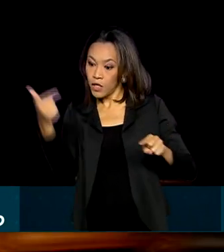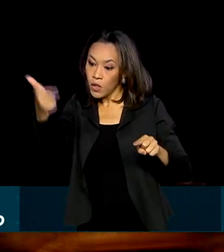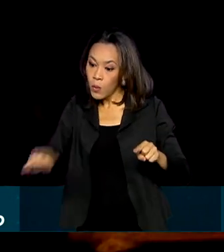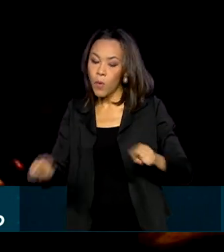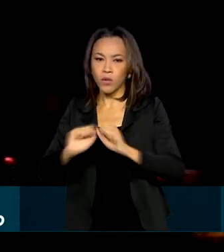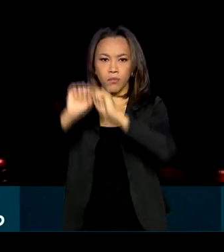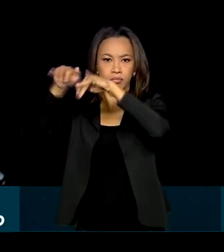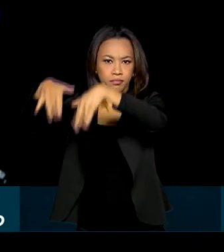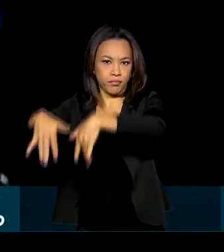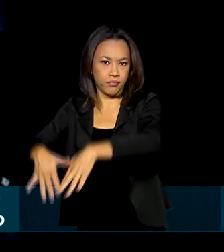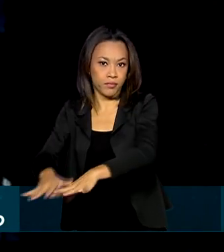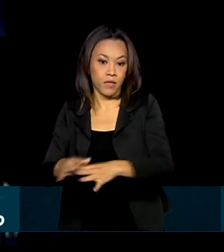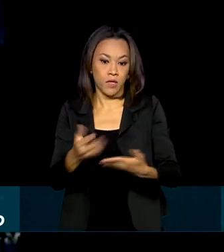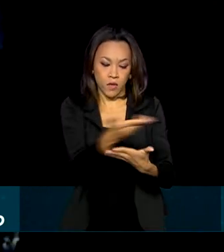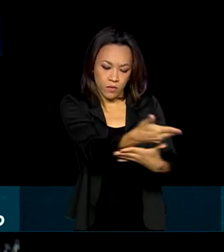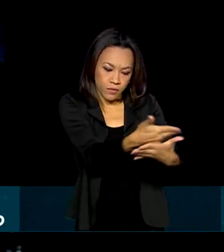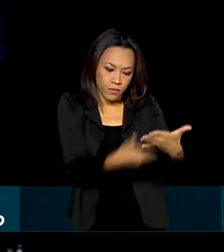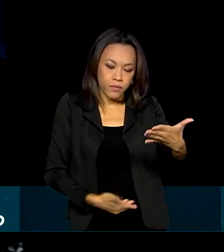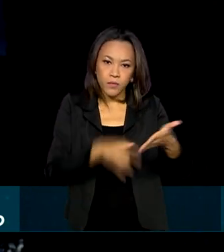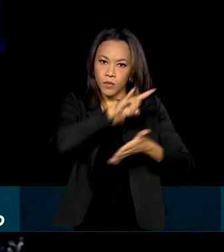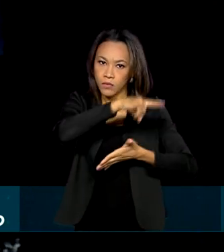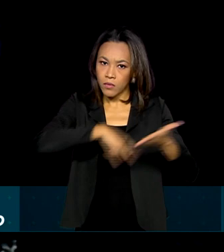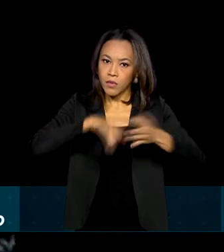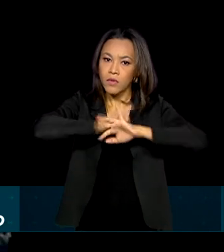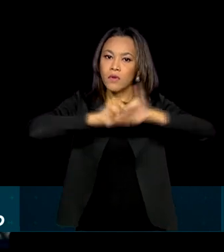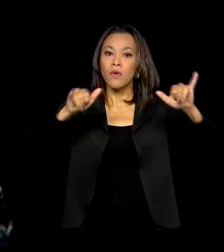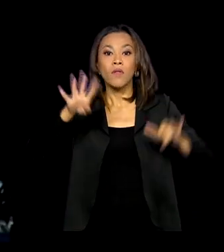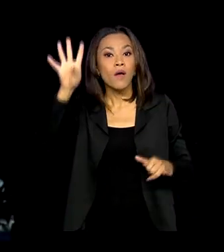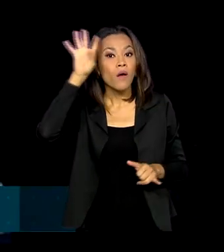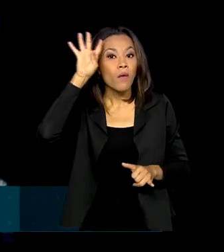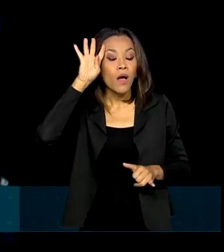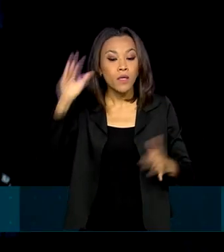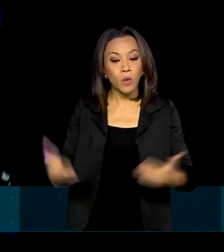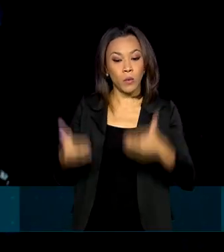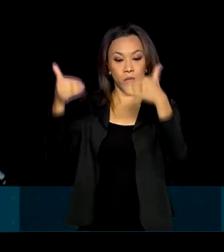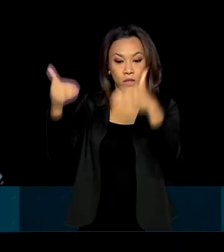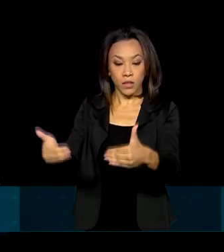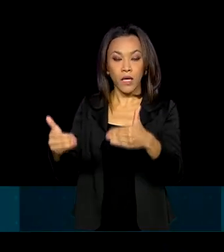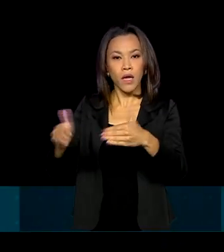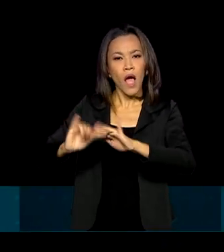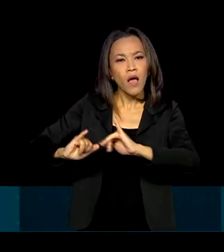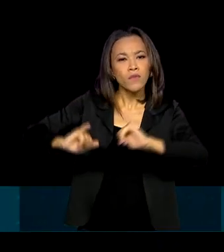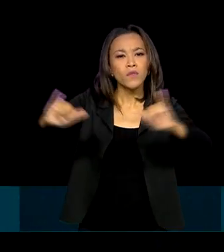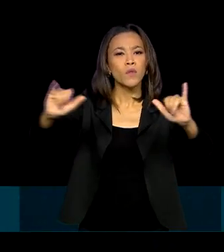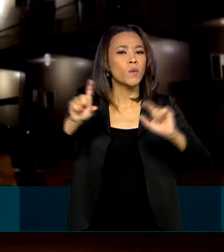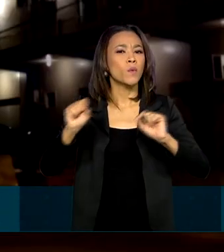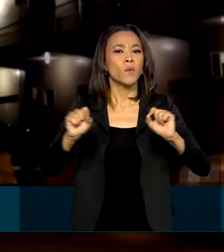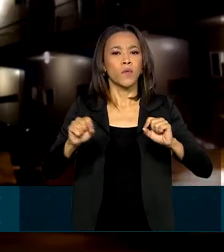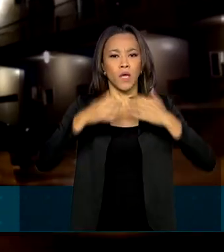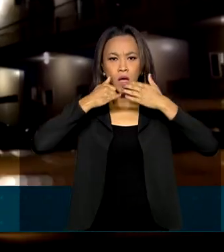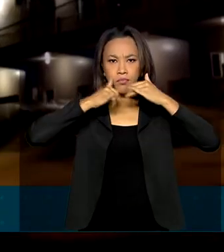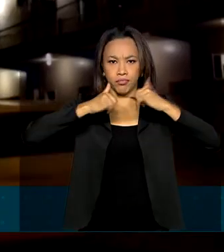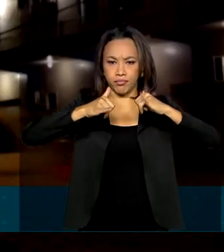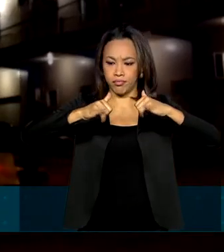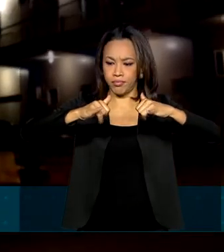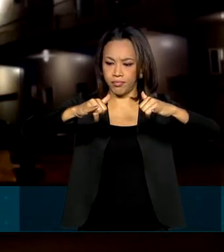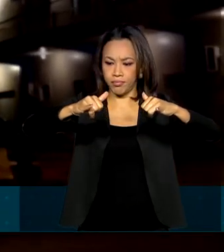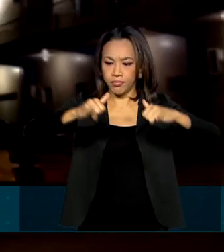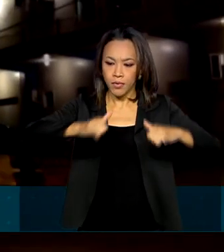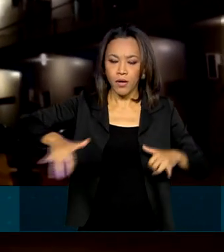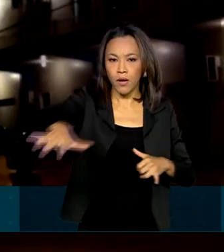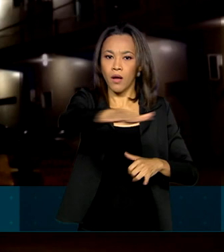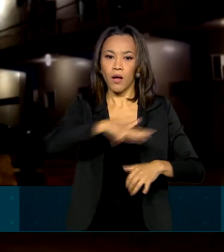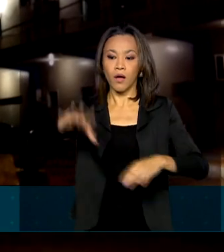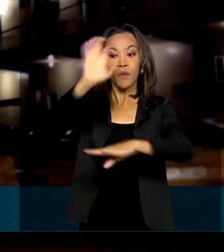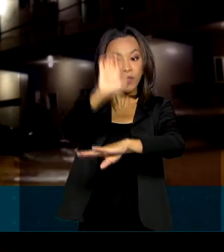Nunes. Em nota divulgada nesta quarta-feira, o ministério informou que a recomposição do fornecimento de energia ao Estado do